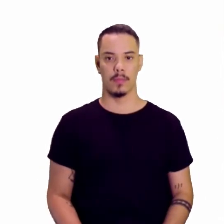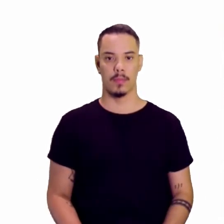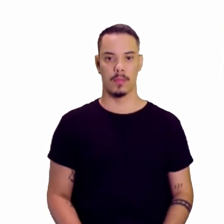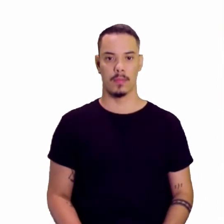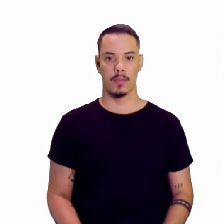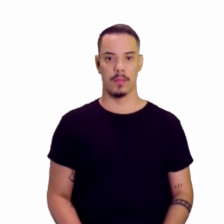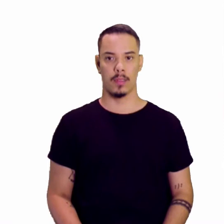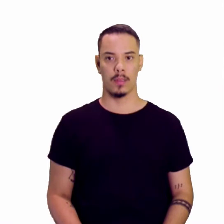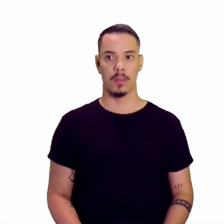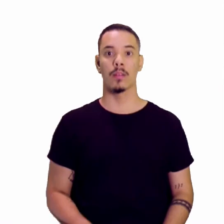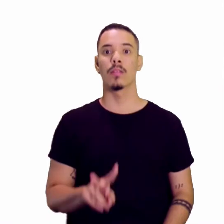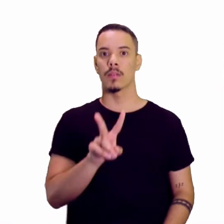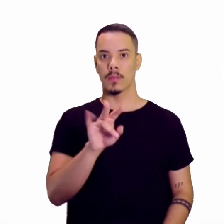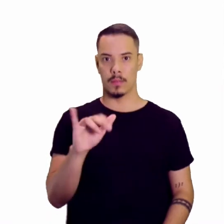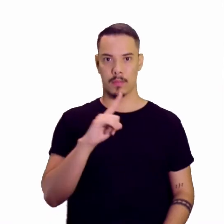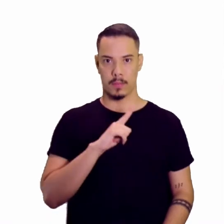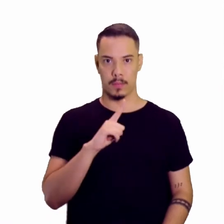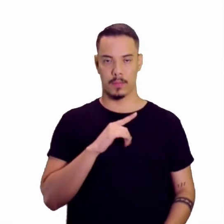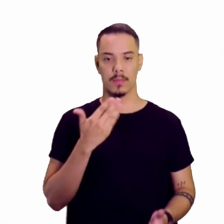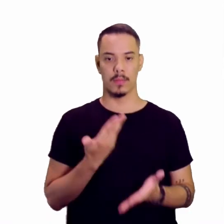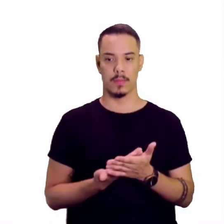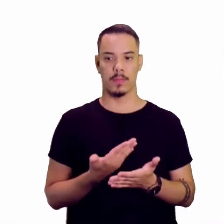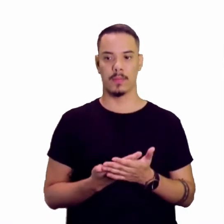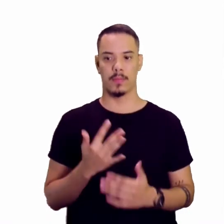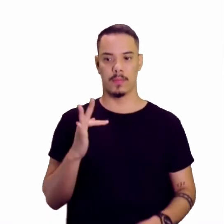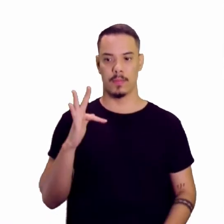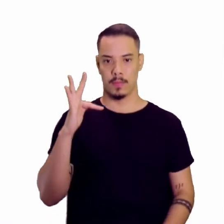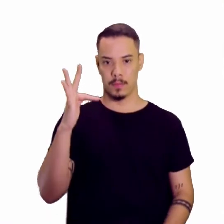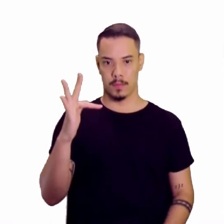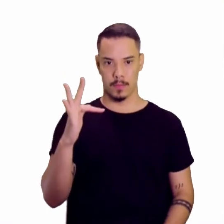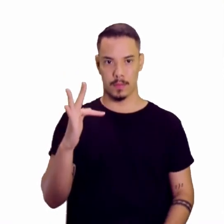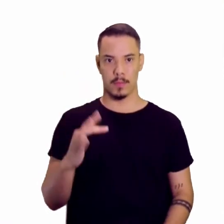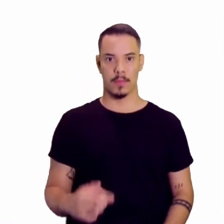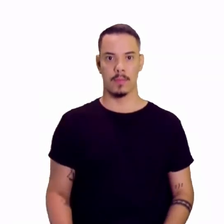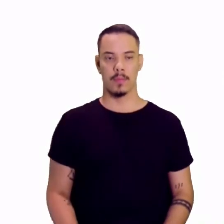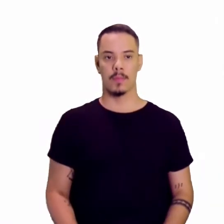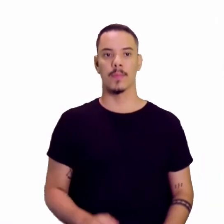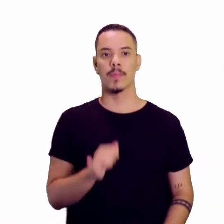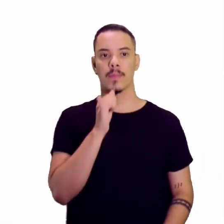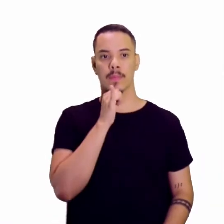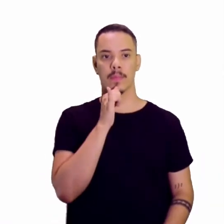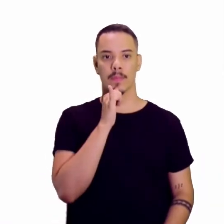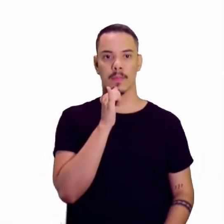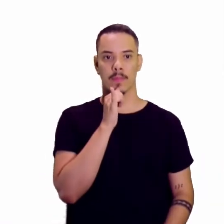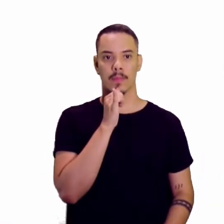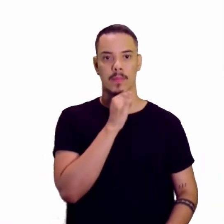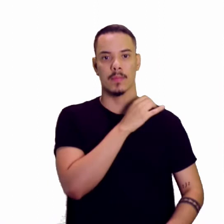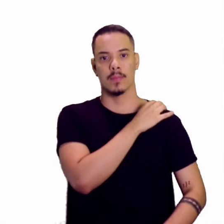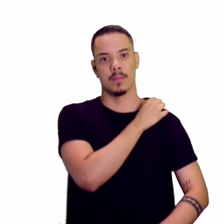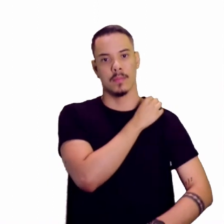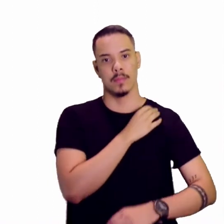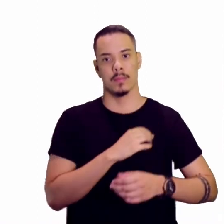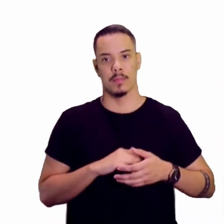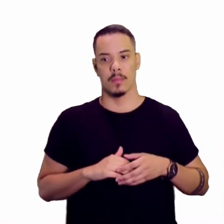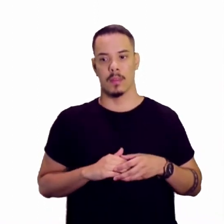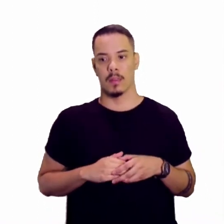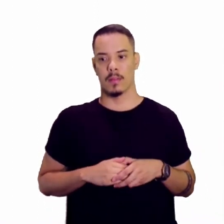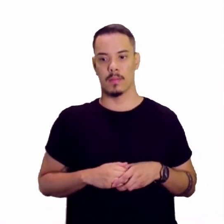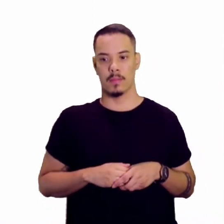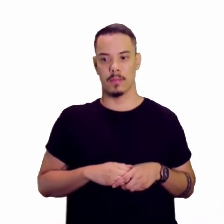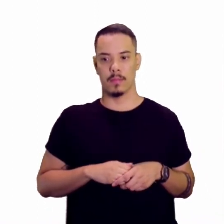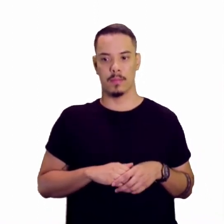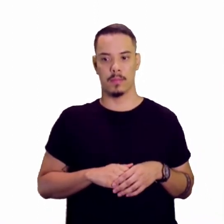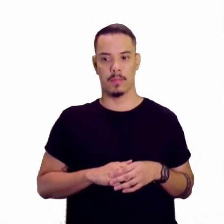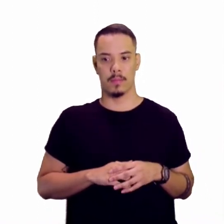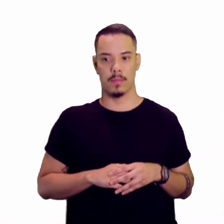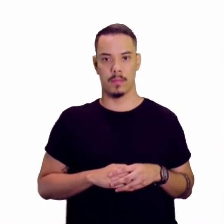A gente vai estudar isso em outras aulas também, né, Décio? Com certeza. Olha, eu dei um spoilerzinho, tem exemplo ali na tela, olha só. Aí, a ordem de grandeza,